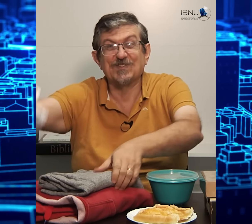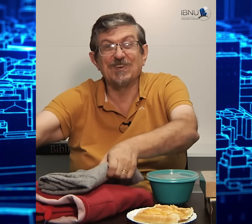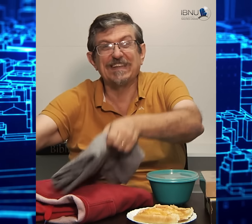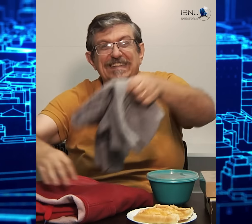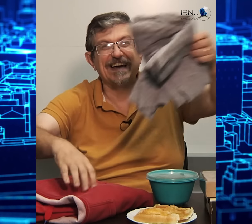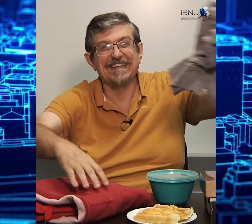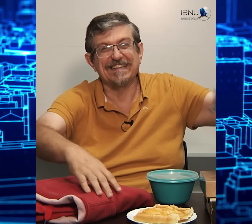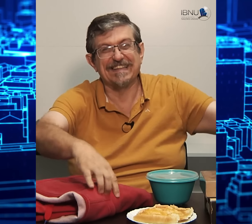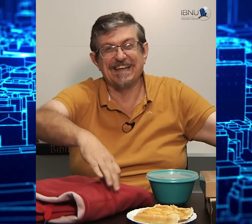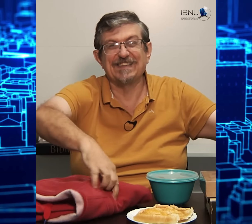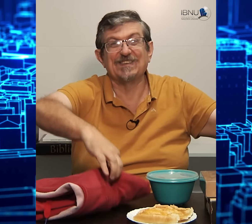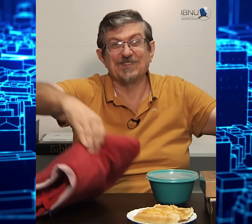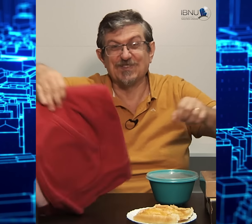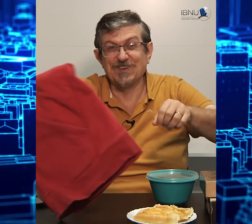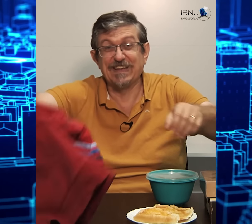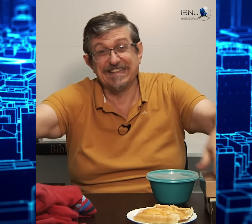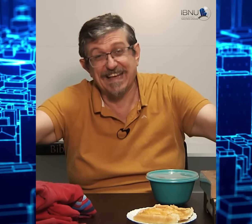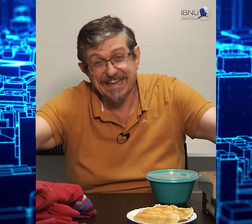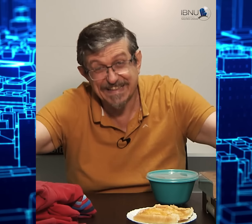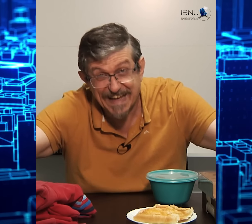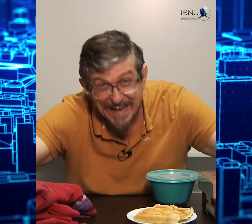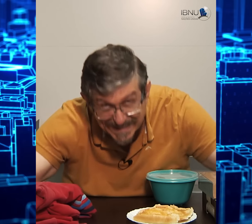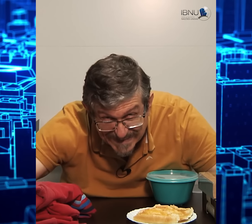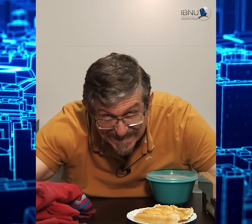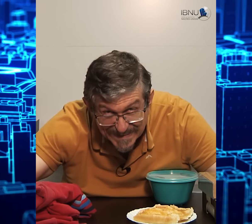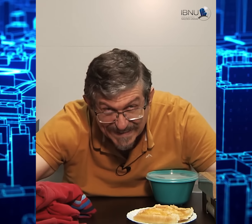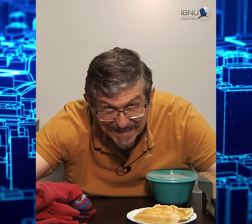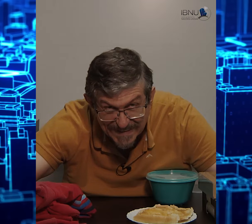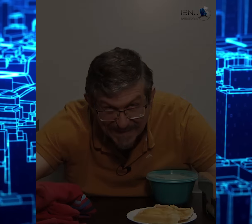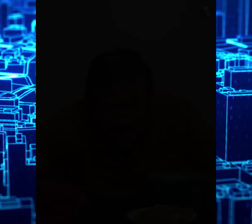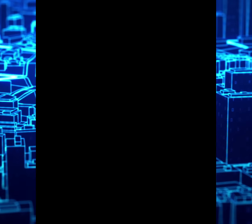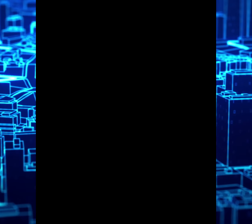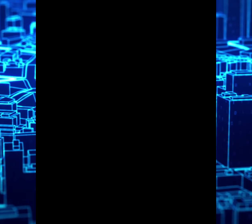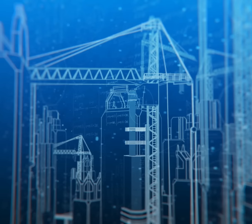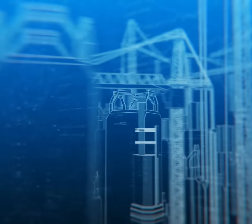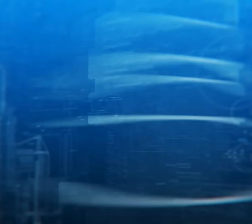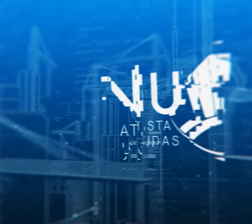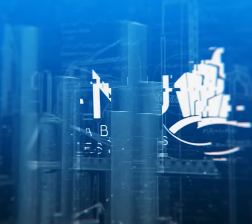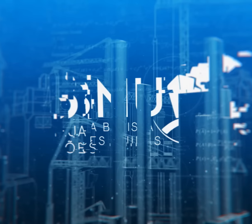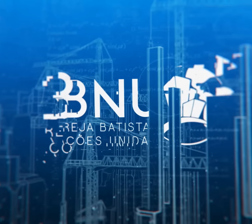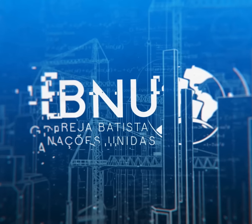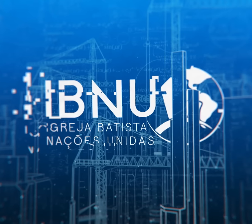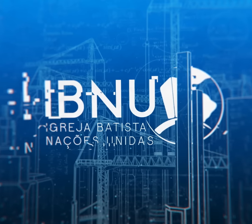solidariedade, solidariedade, solidariedade.